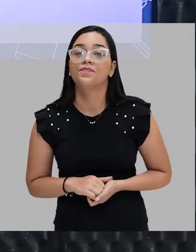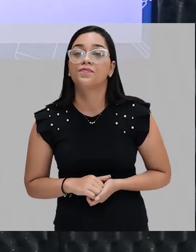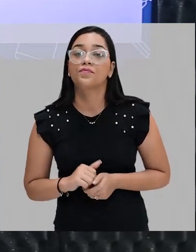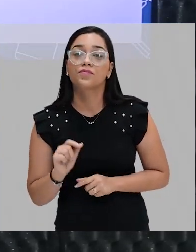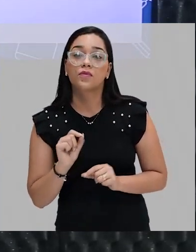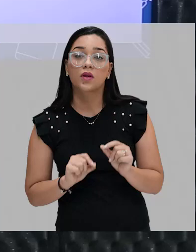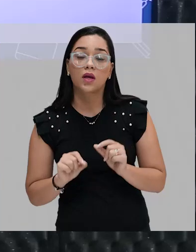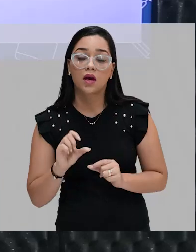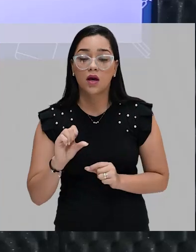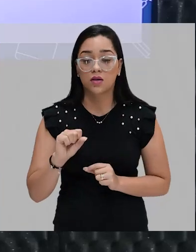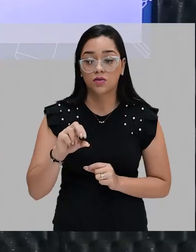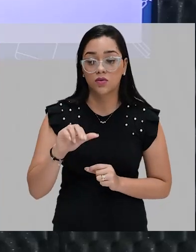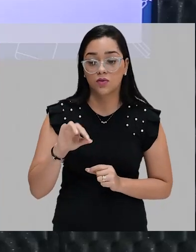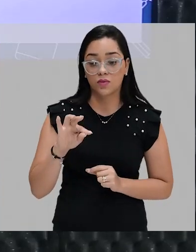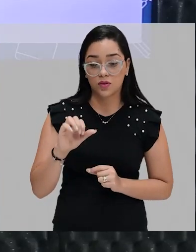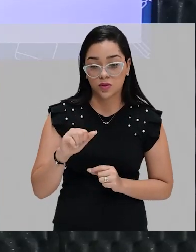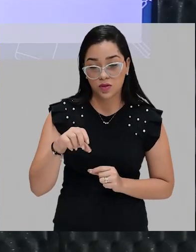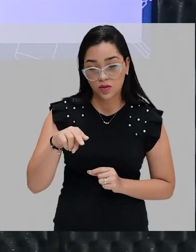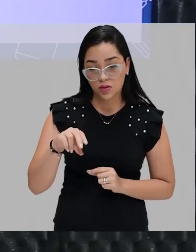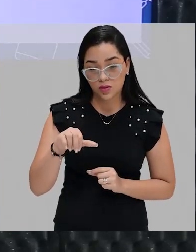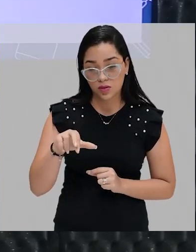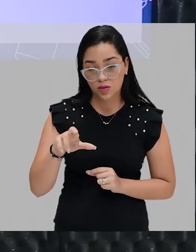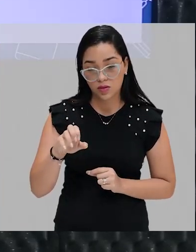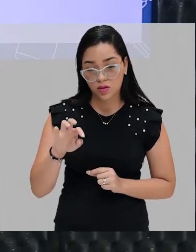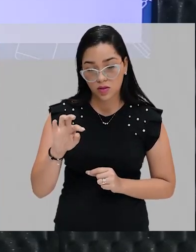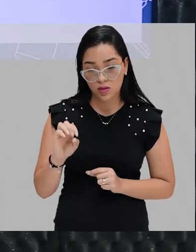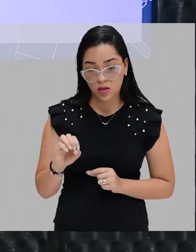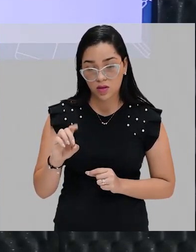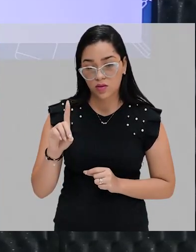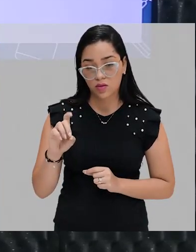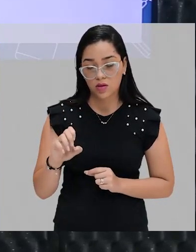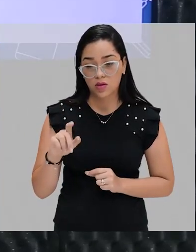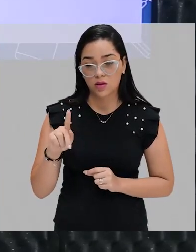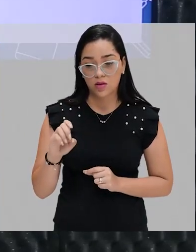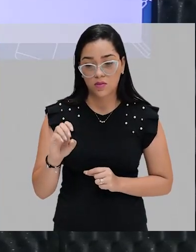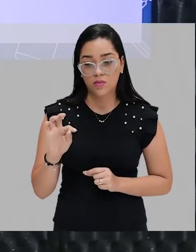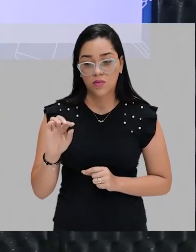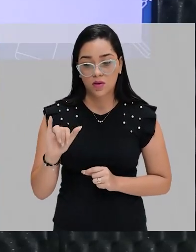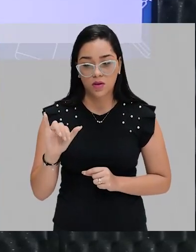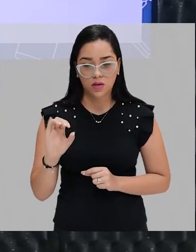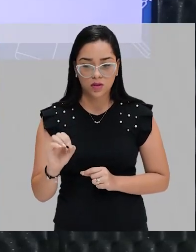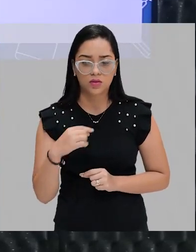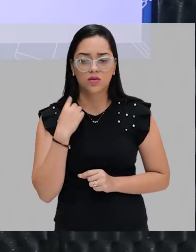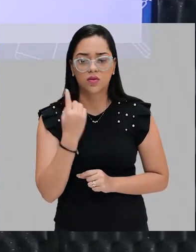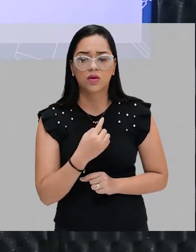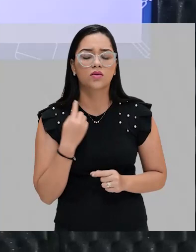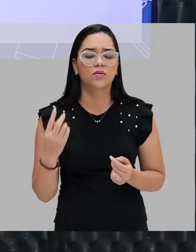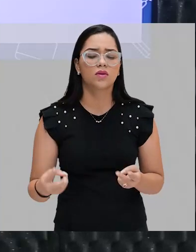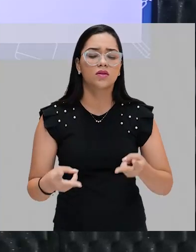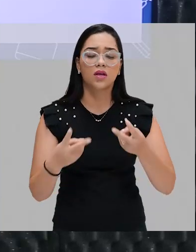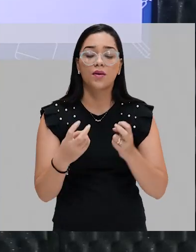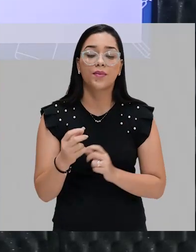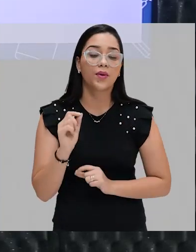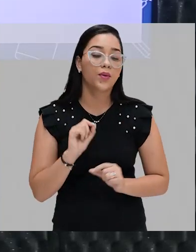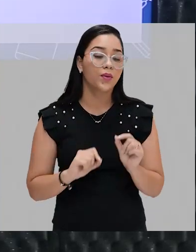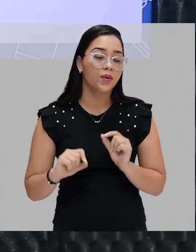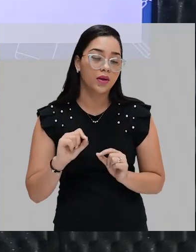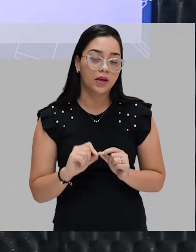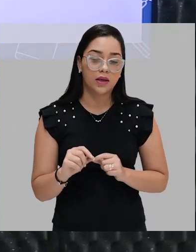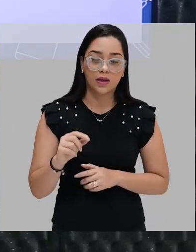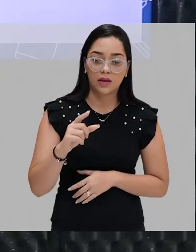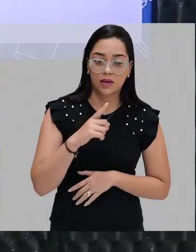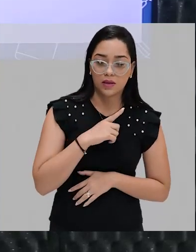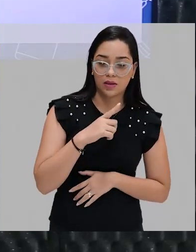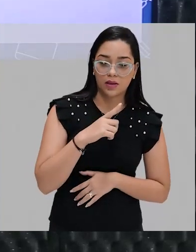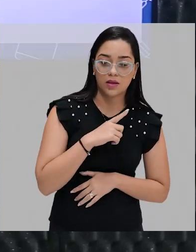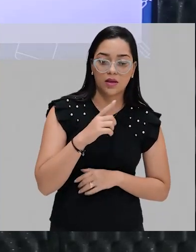para a substância nitrato de potássio. O que a gente observa, turminha? Que o